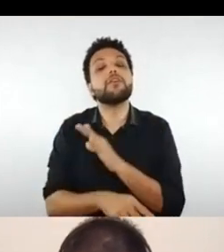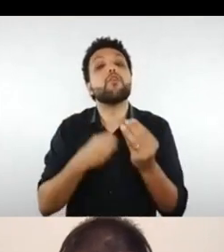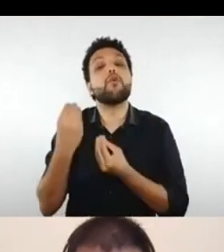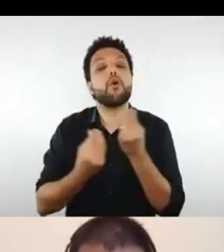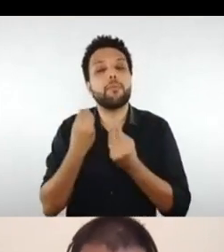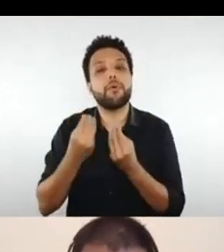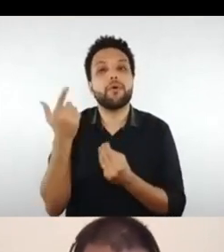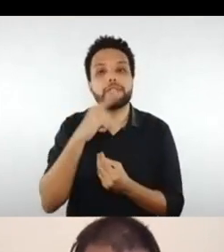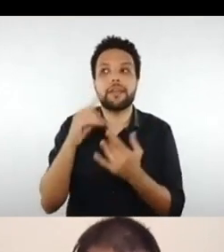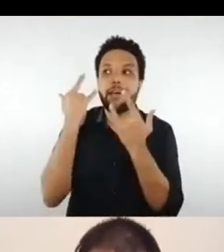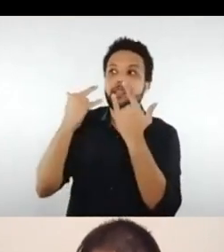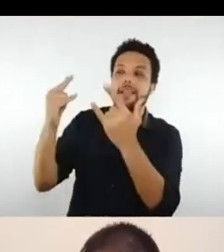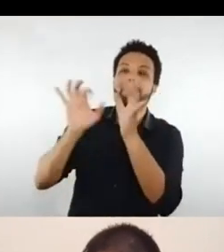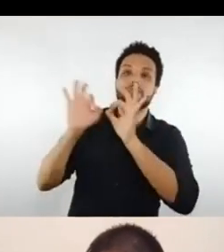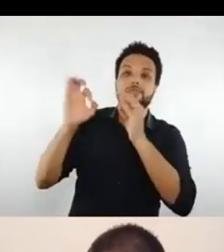né?